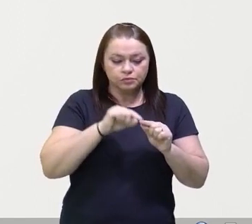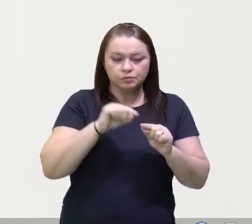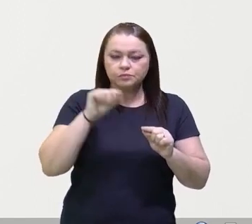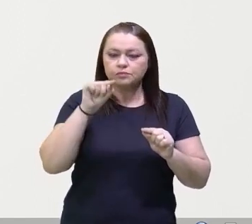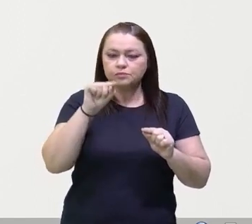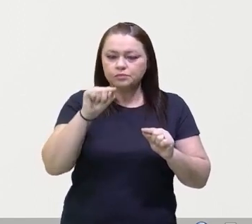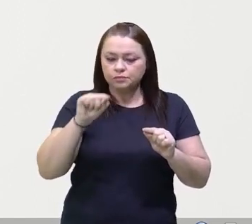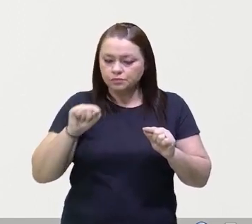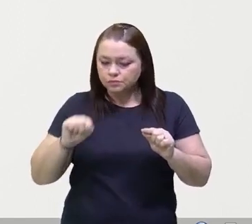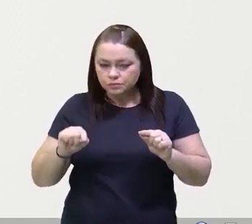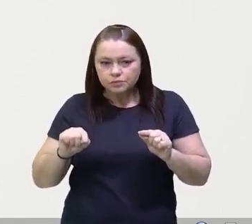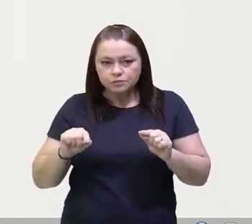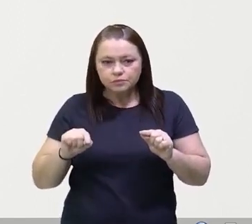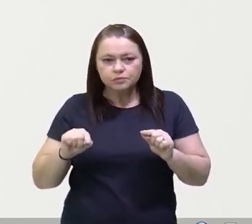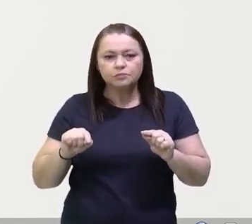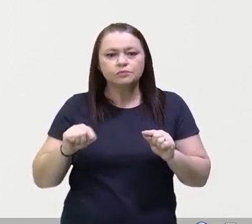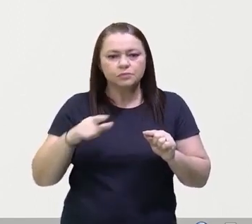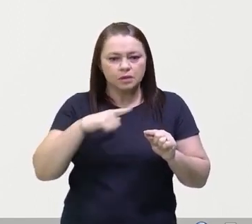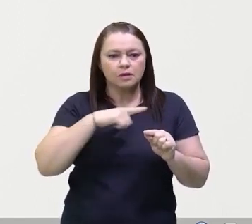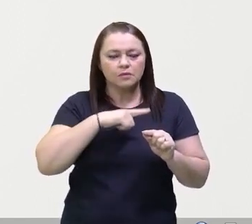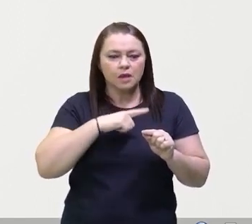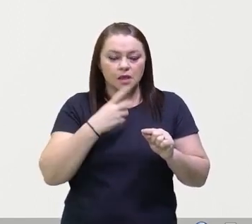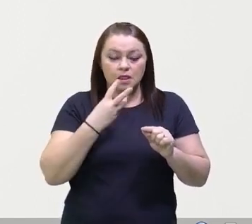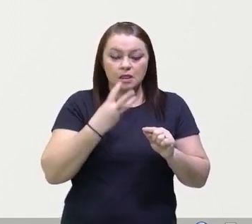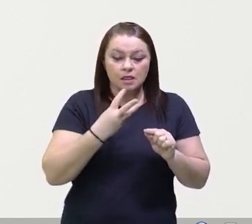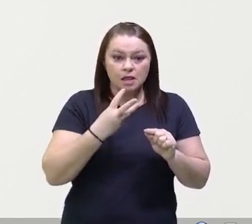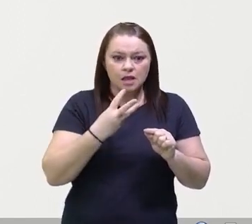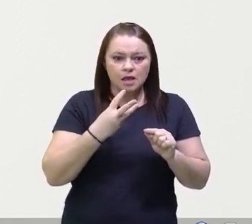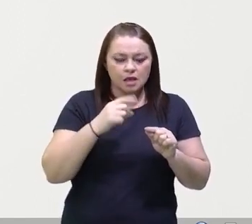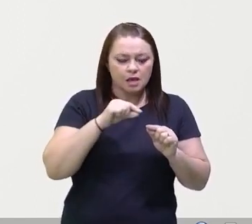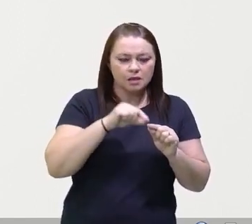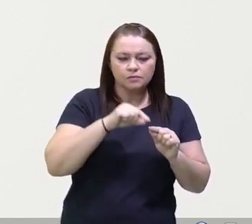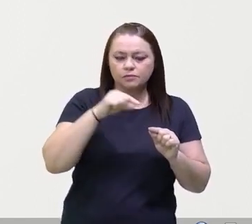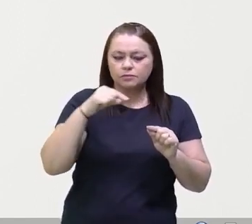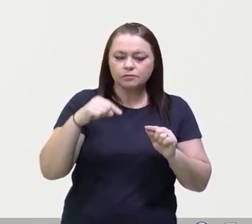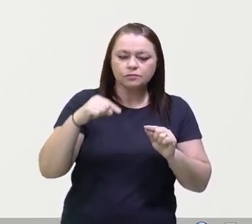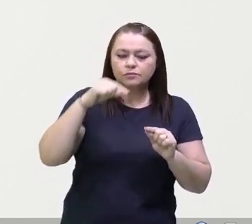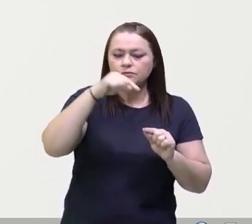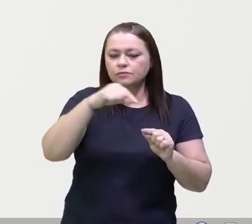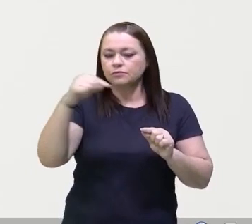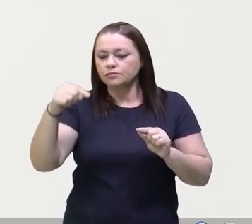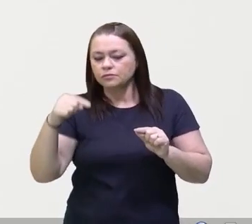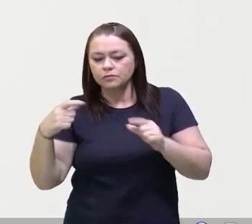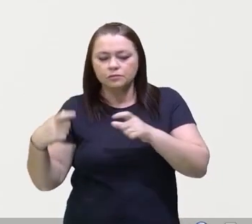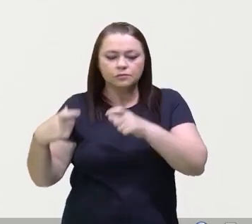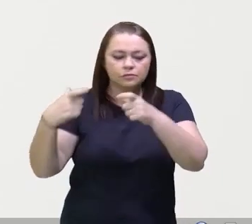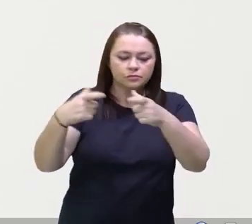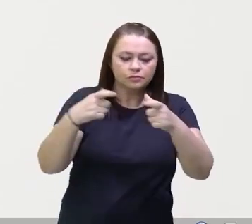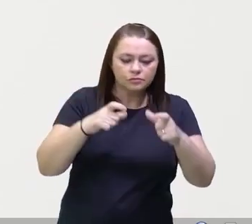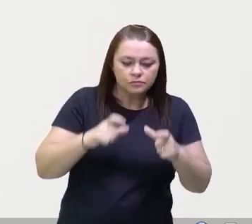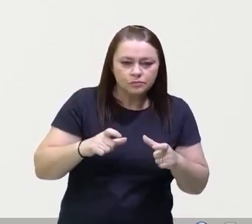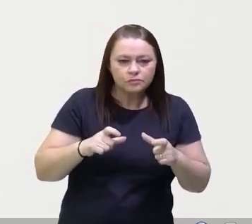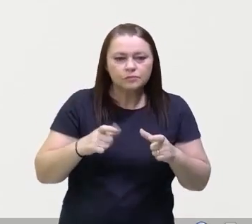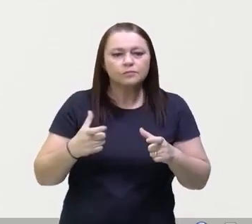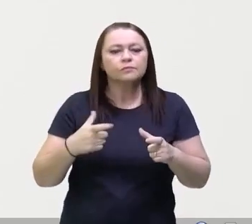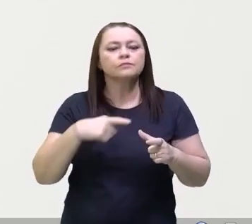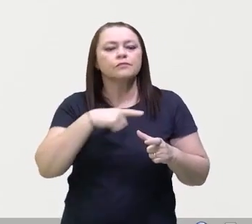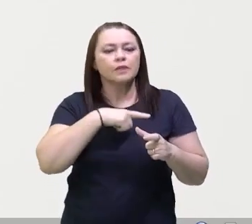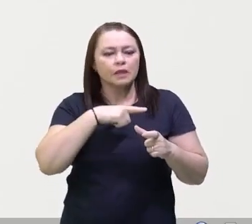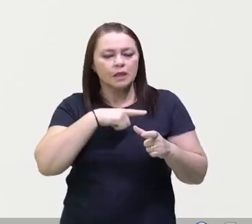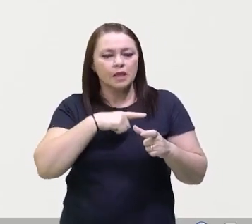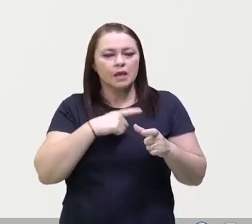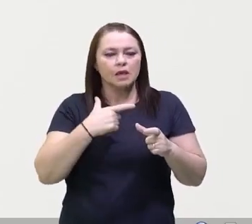são polígonos com 3 lados, não existe triângulo com menos de 3 lados. Logo, ele também vai ter